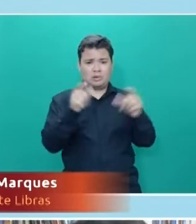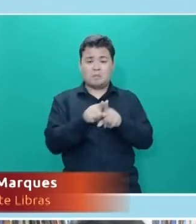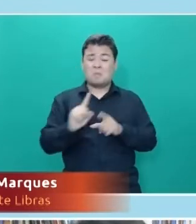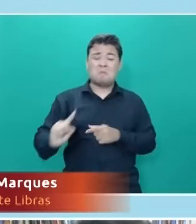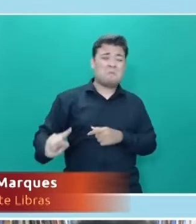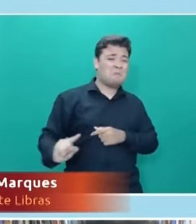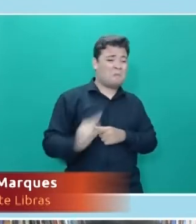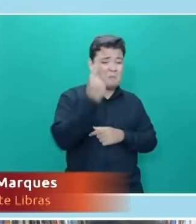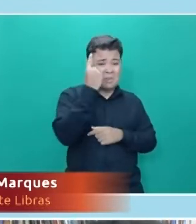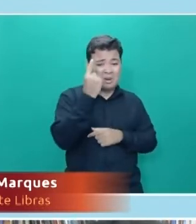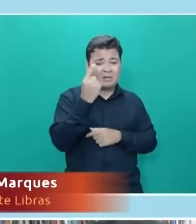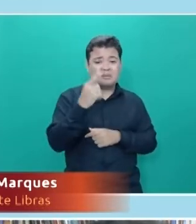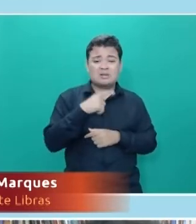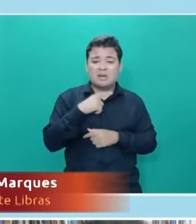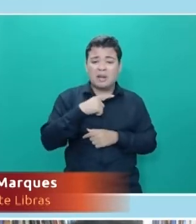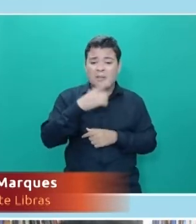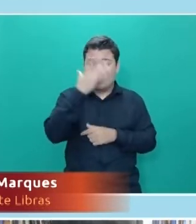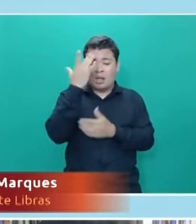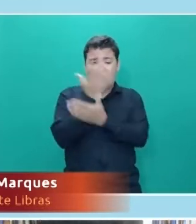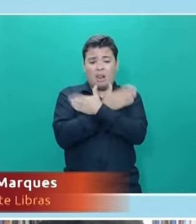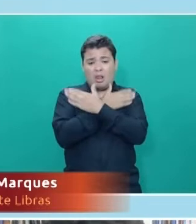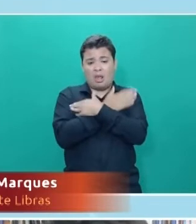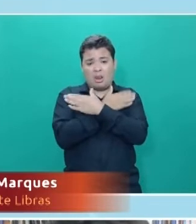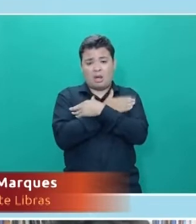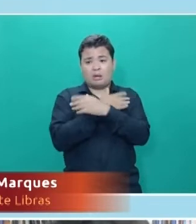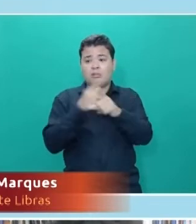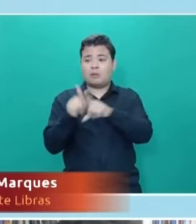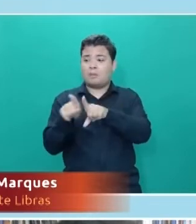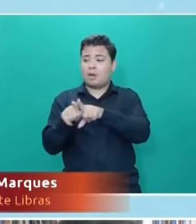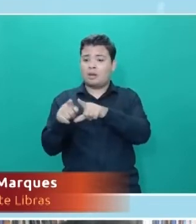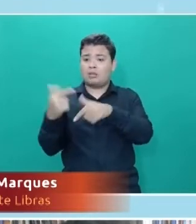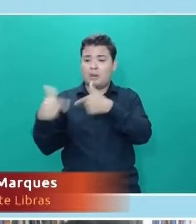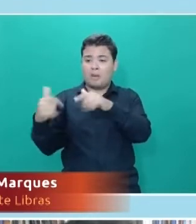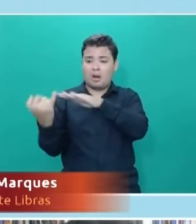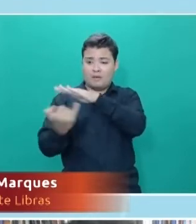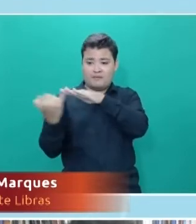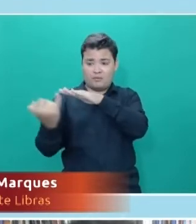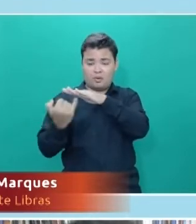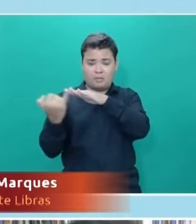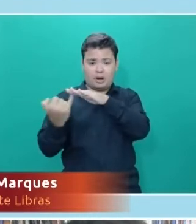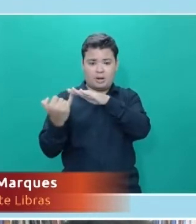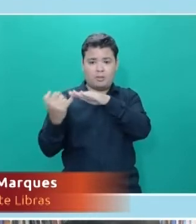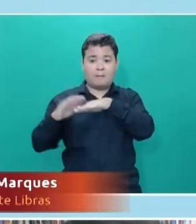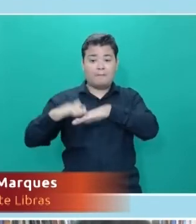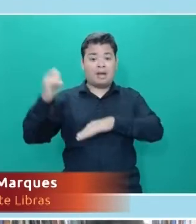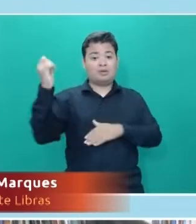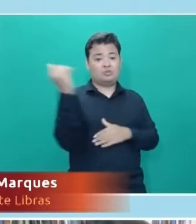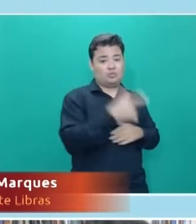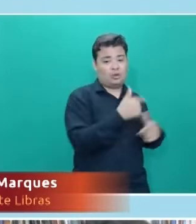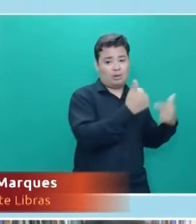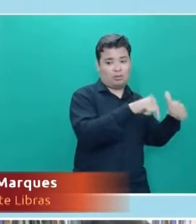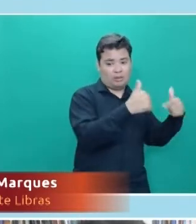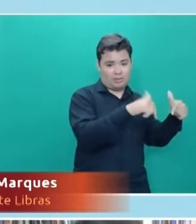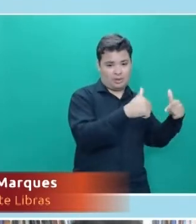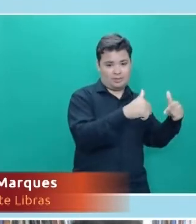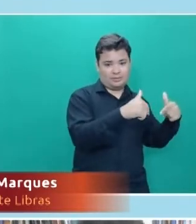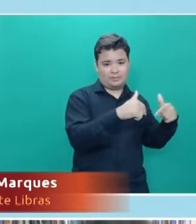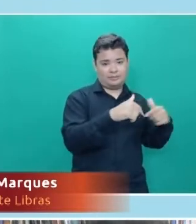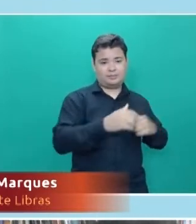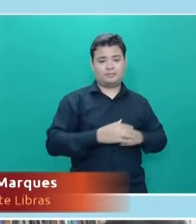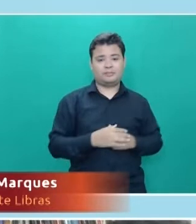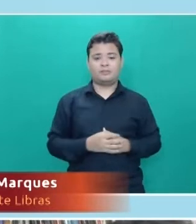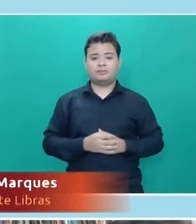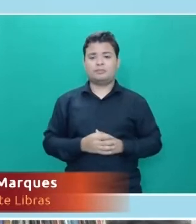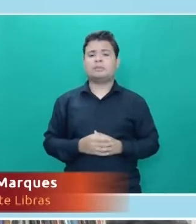temos mais desempregados informais do que ativos, e se você exclui funcionalismo público, você vai ver a tragédia que é